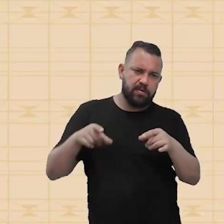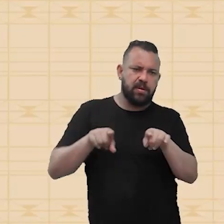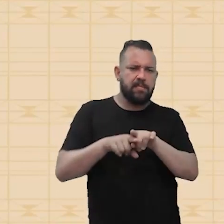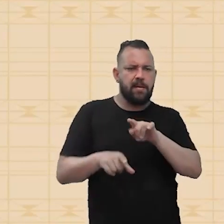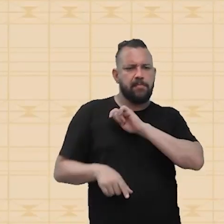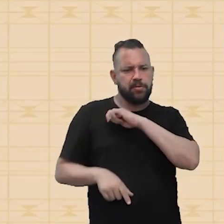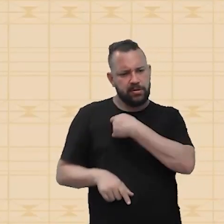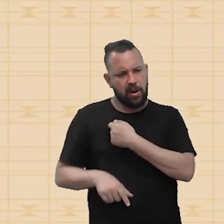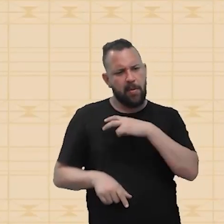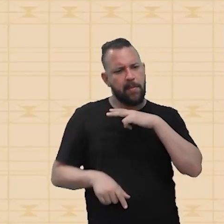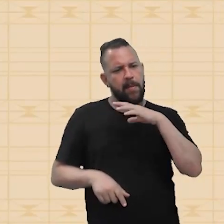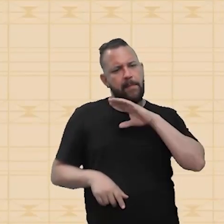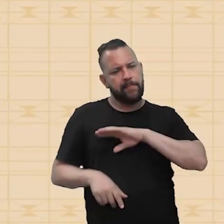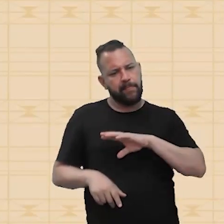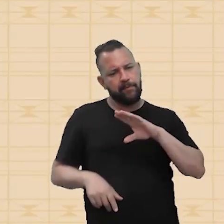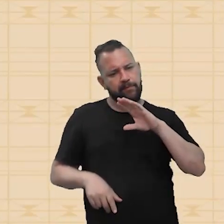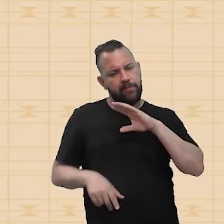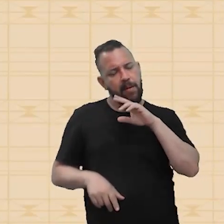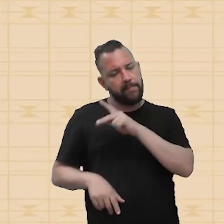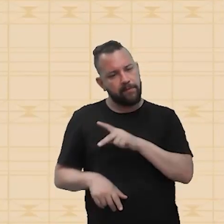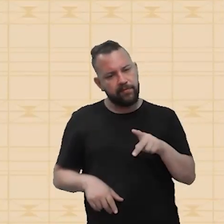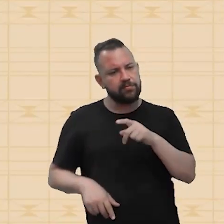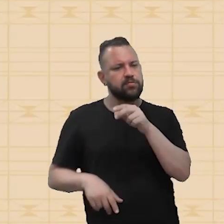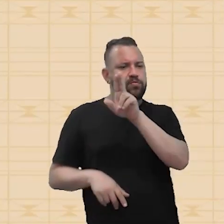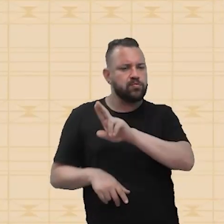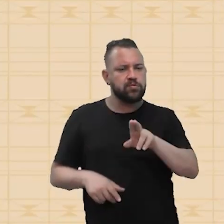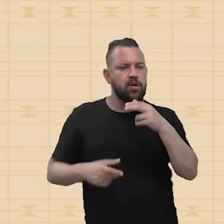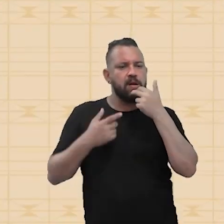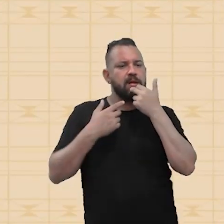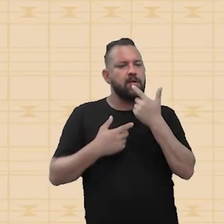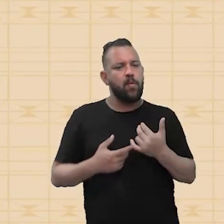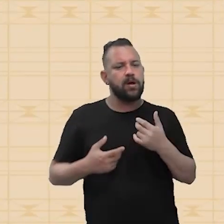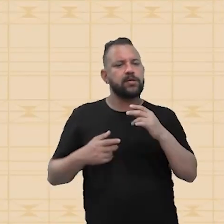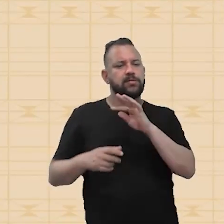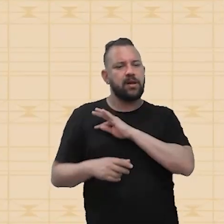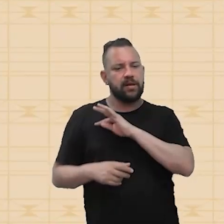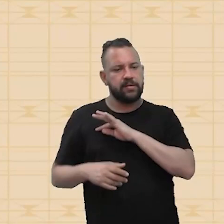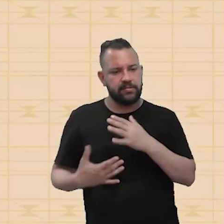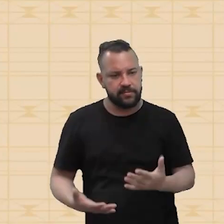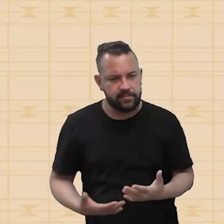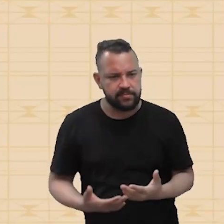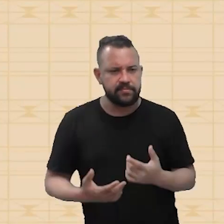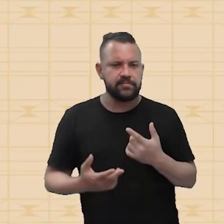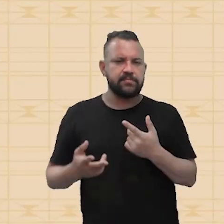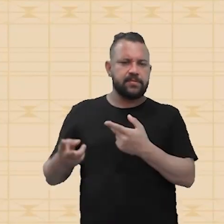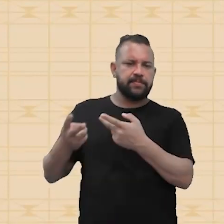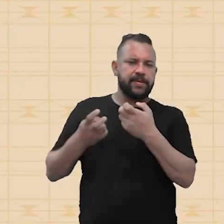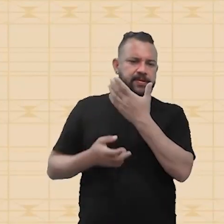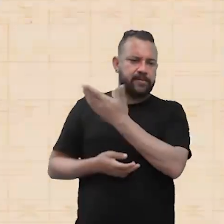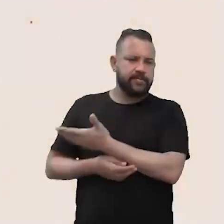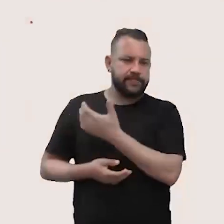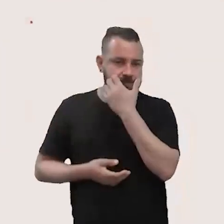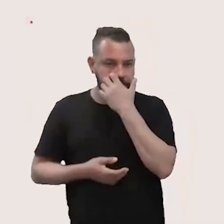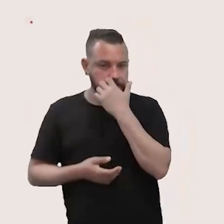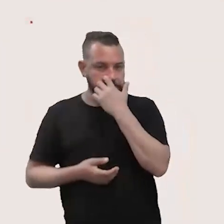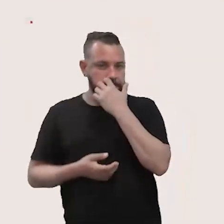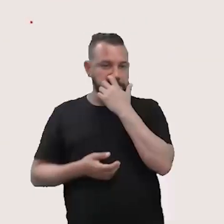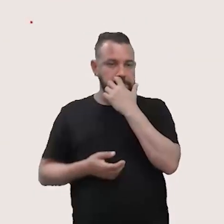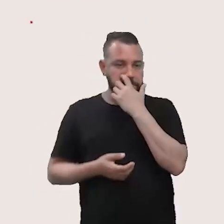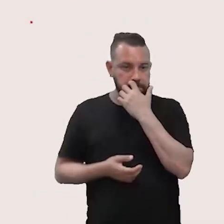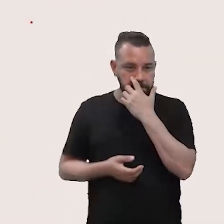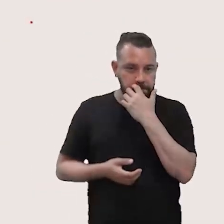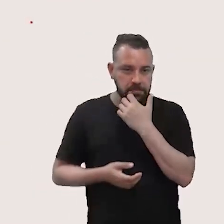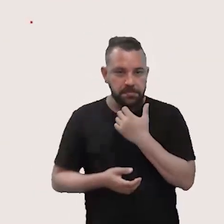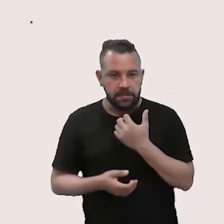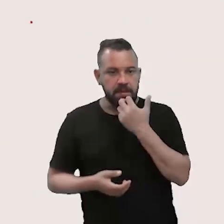policiais, professores, então, são grupos que utilizam de uma linguagem técnica. Dá uma olhada lá. Então, eu coloquei, ó,